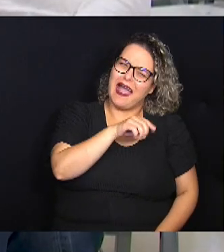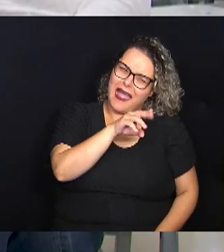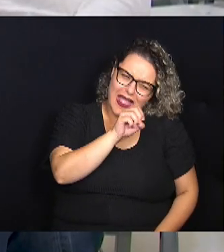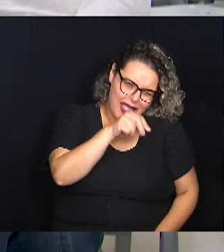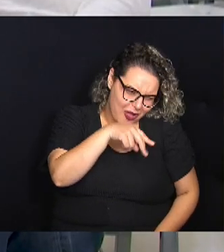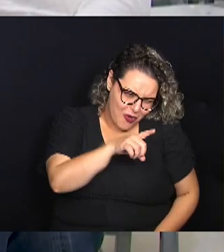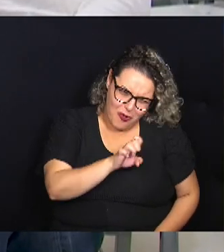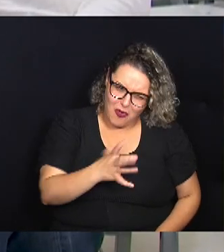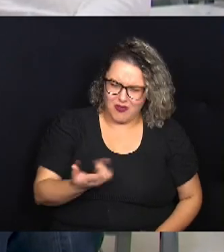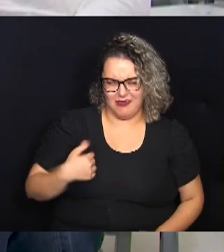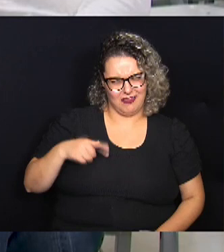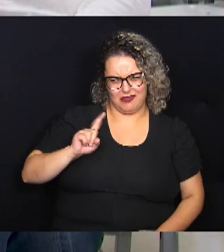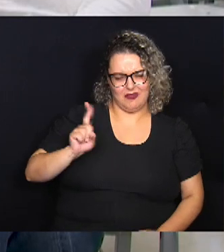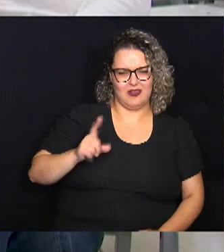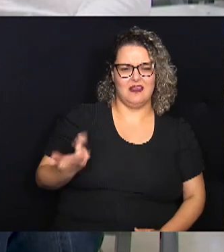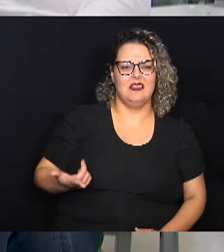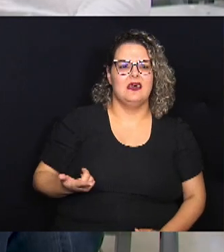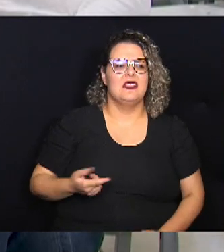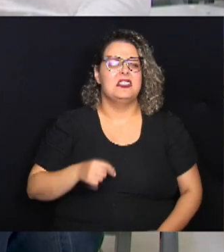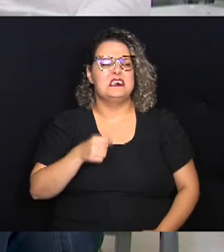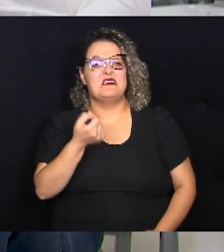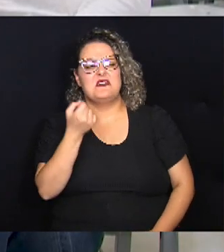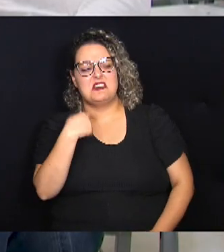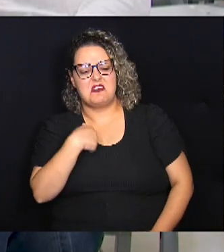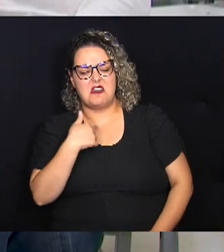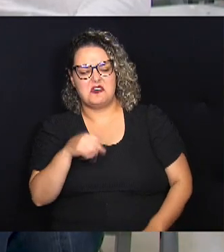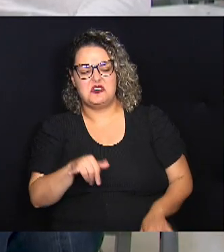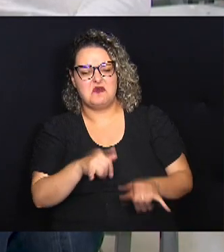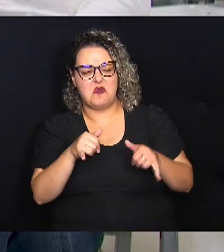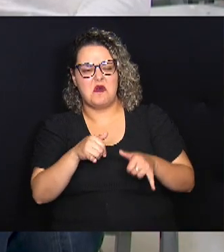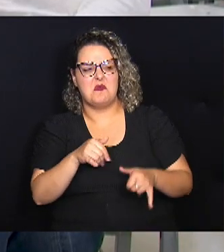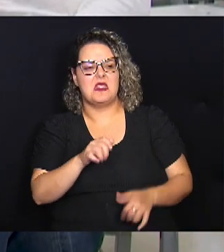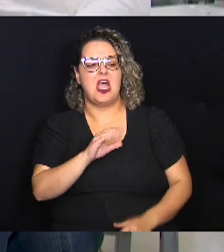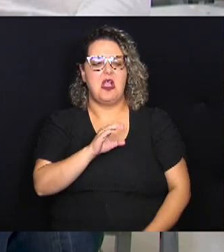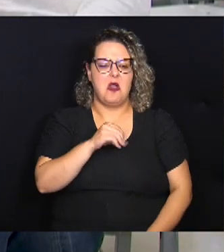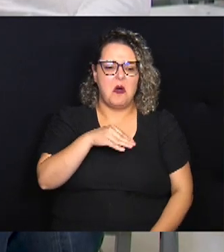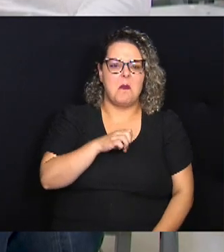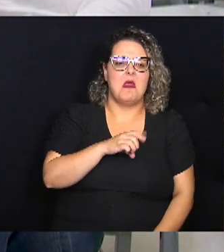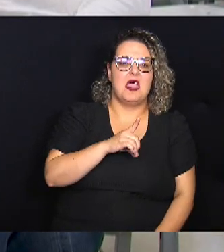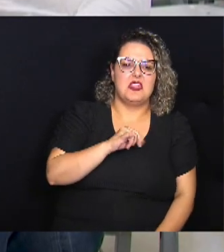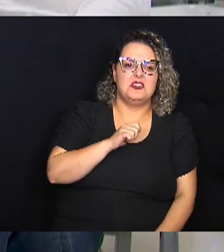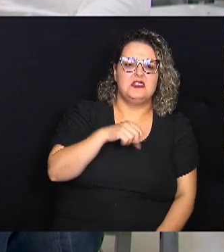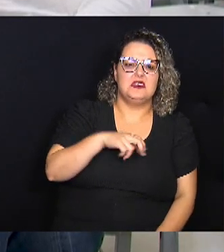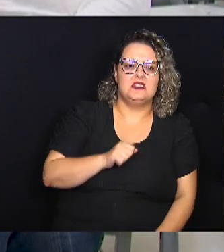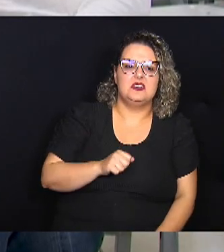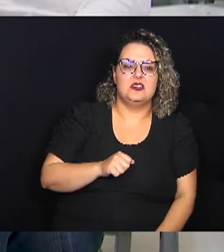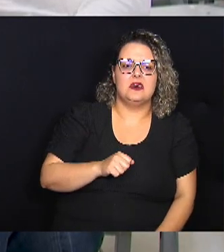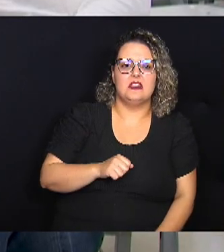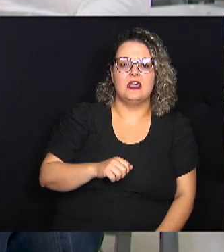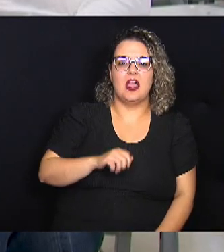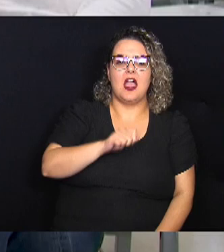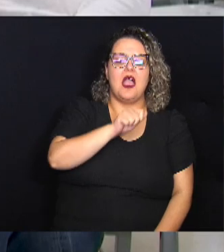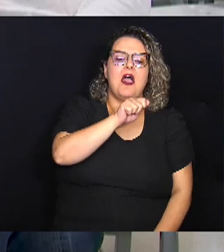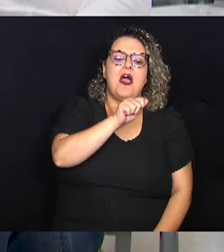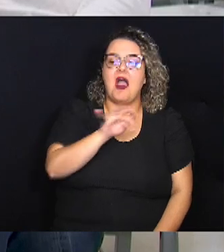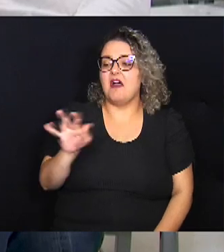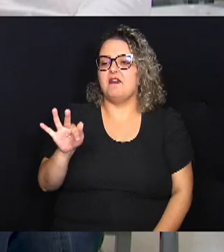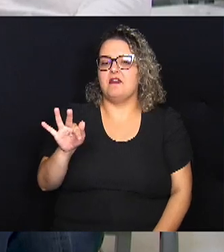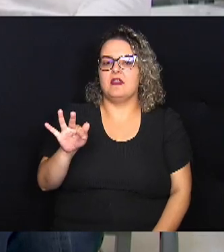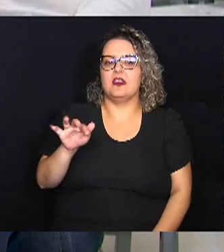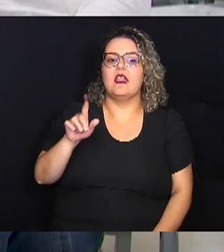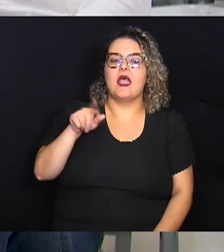Tá me comediando, Você tá me fazendo de bobo? Aí o brasiliense, O AF é Ave